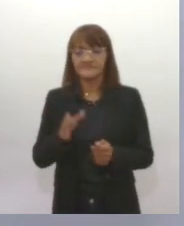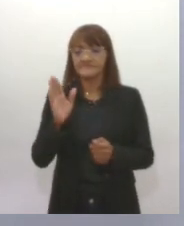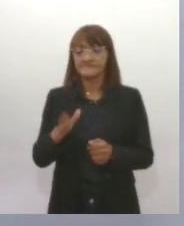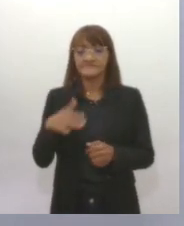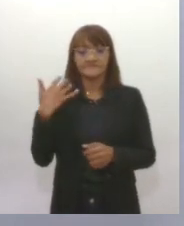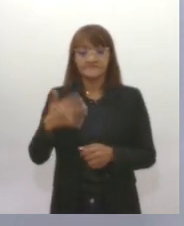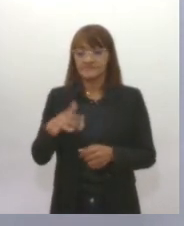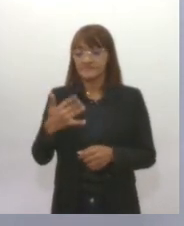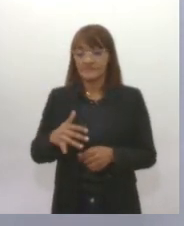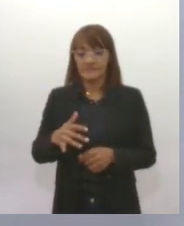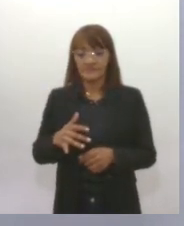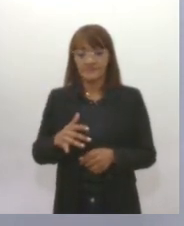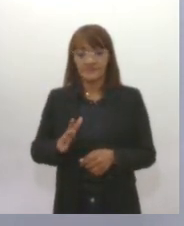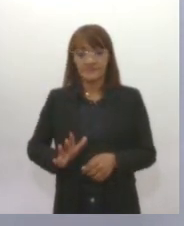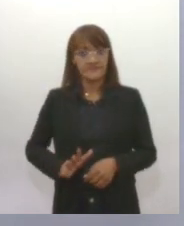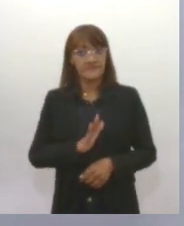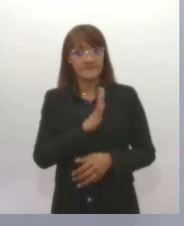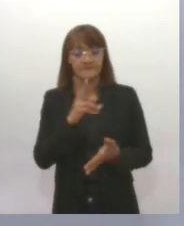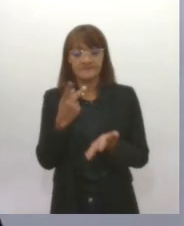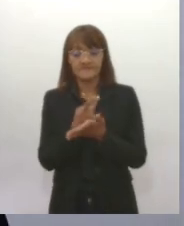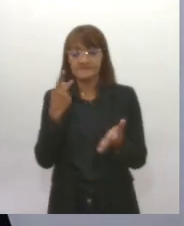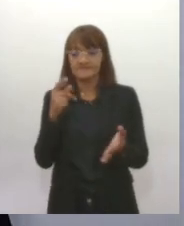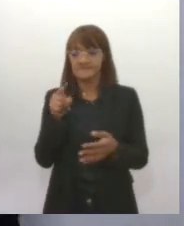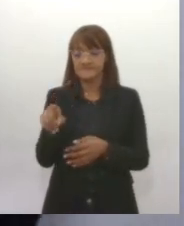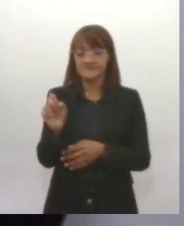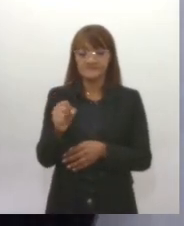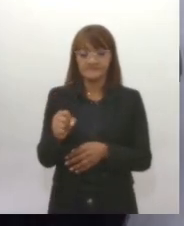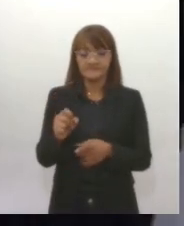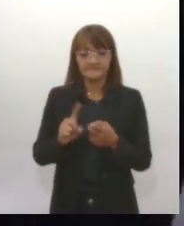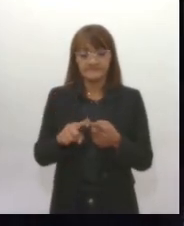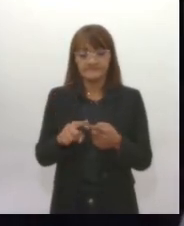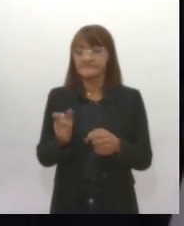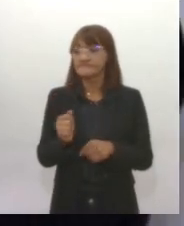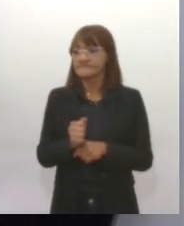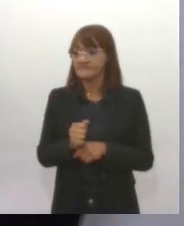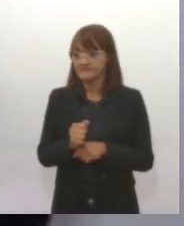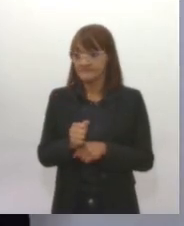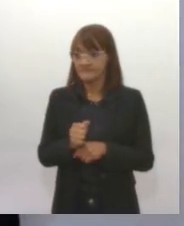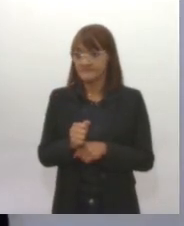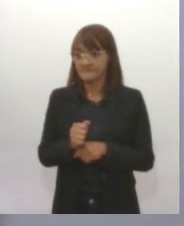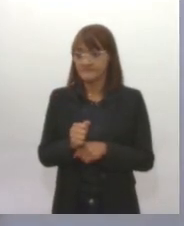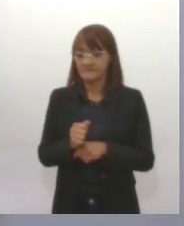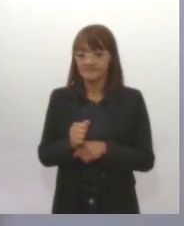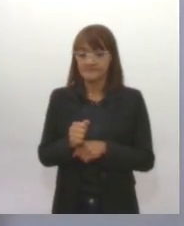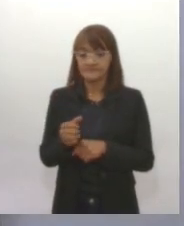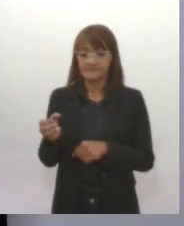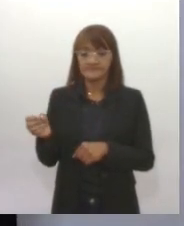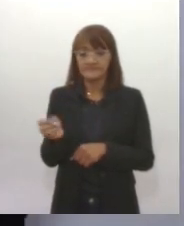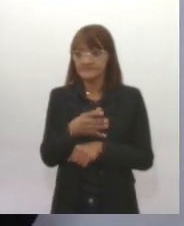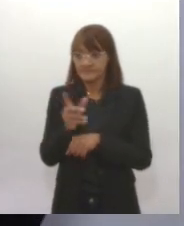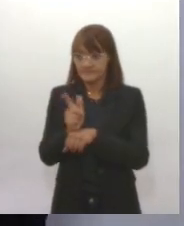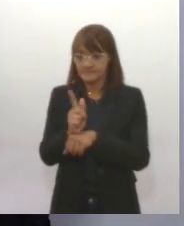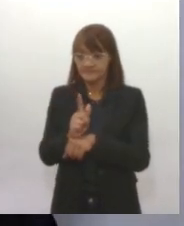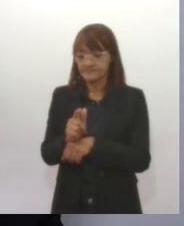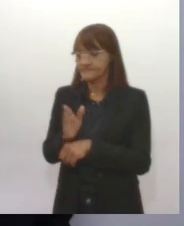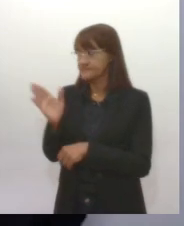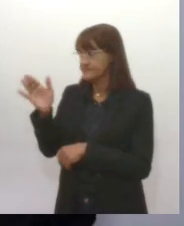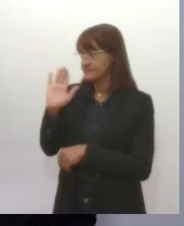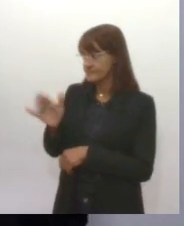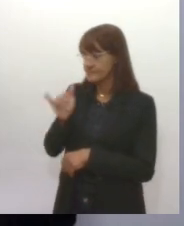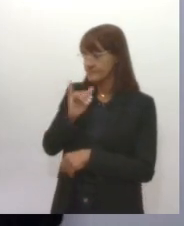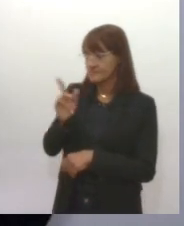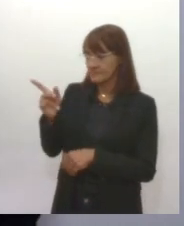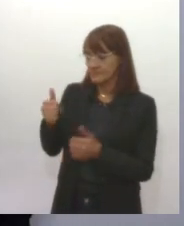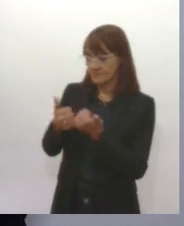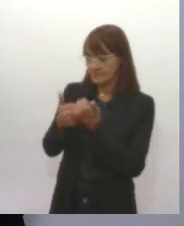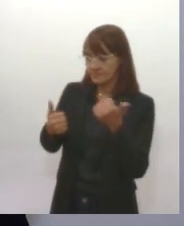de Sergipe e para os governantes de plantão. Deputado, o senhor também fez uma homenagem, exemplo do vice-presidente dessa casa, deputado